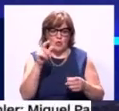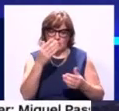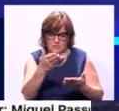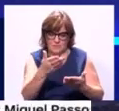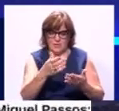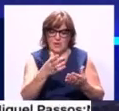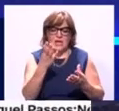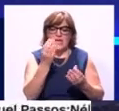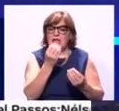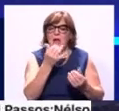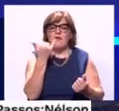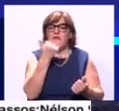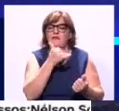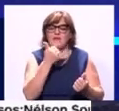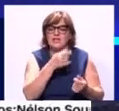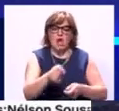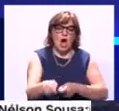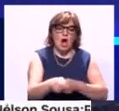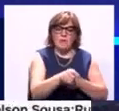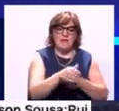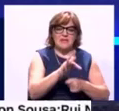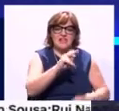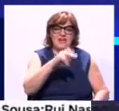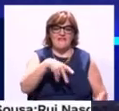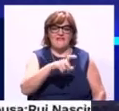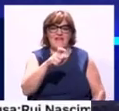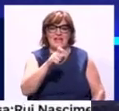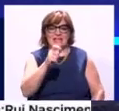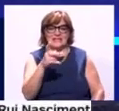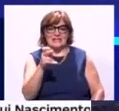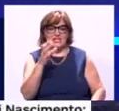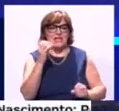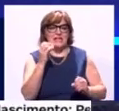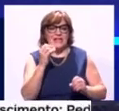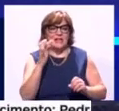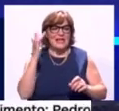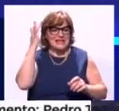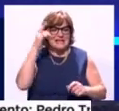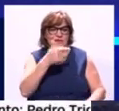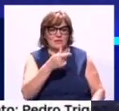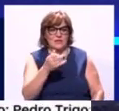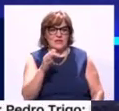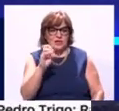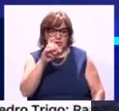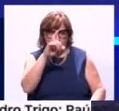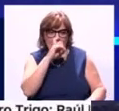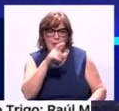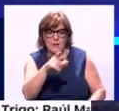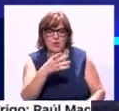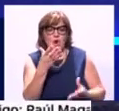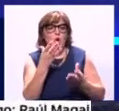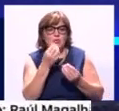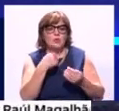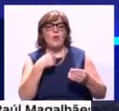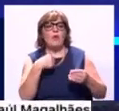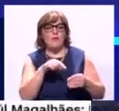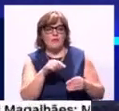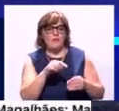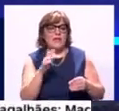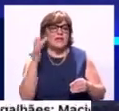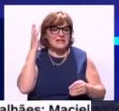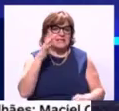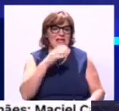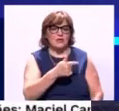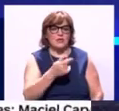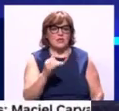Fanzers, ok Patins, tivemos apoios. O Porto foi tão feliz em Santo Tirso, lembra-se? Eu fui muitas vezes, loquei-me a Santo Tirso para ver o Porto